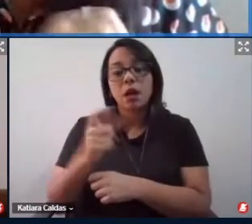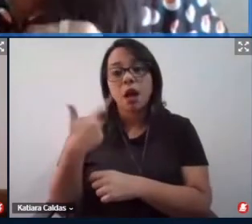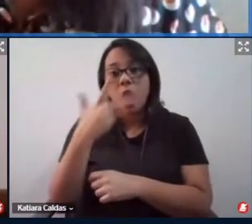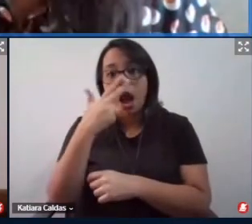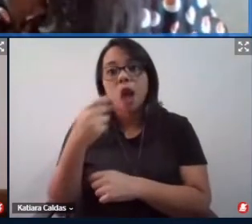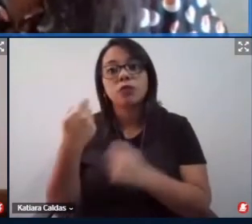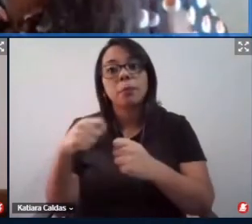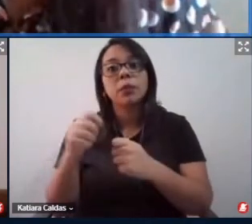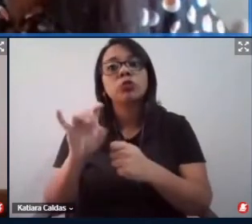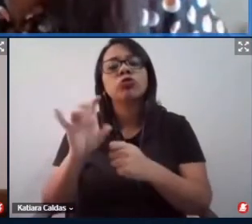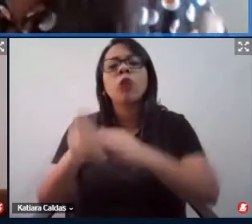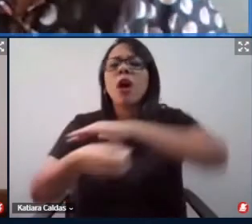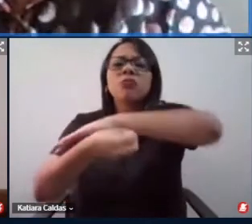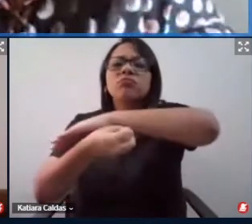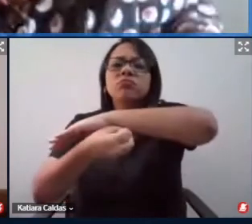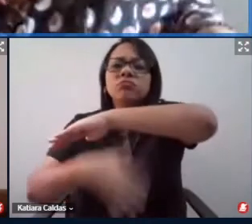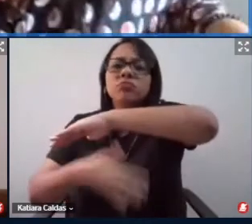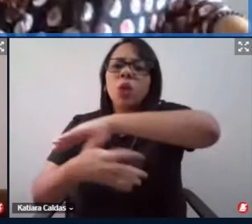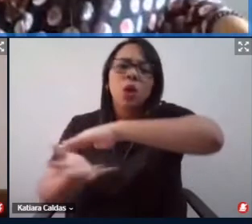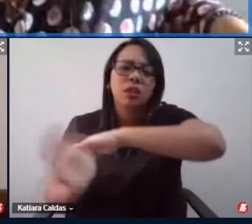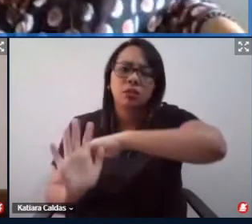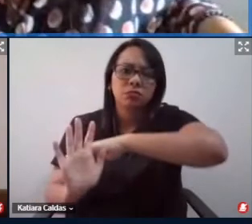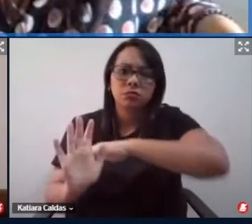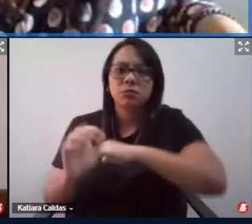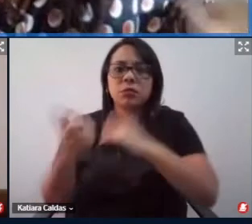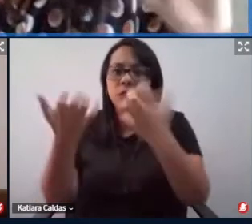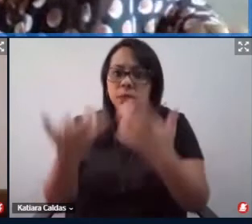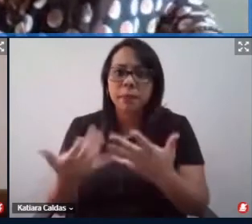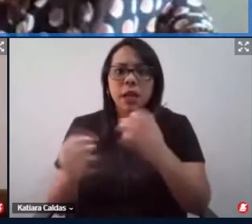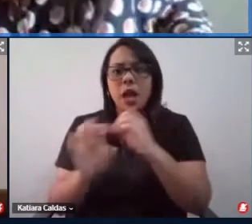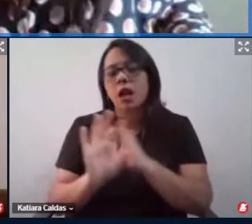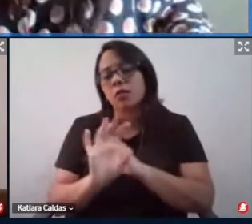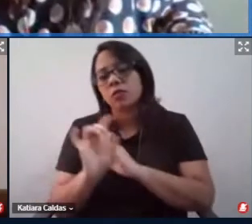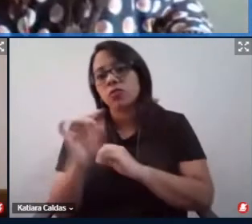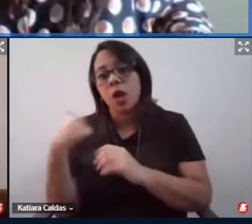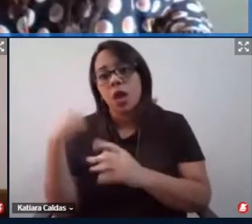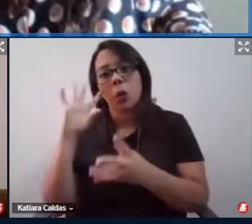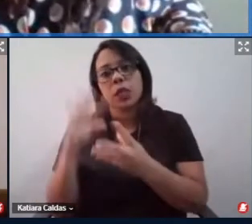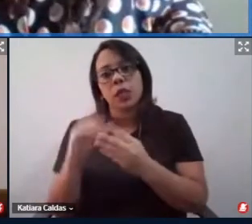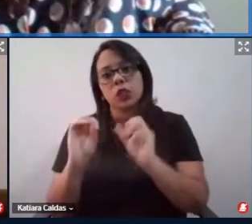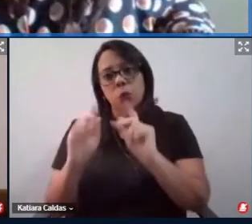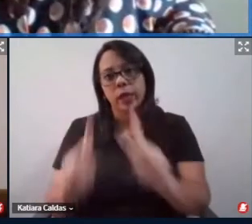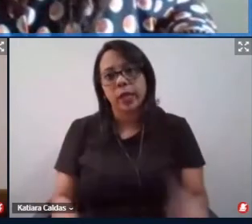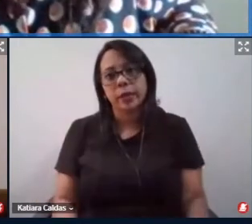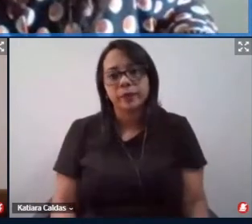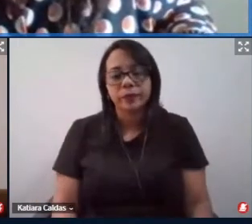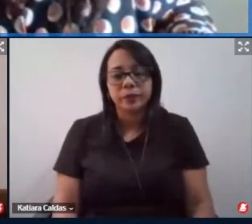precisa só fazer uma nota dizendo isso, que eu te entendi agora, tá?